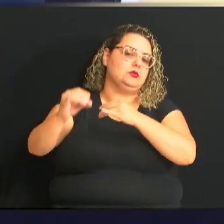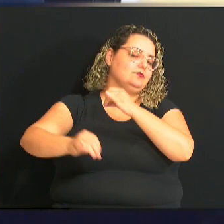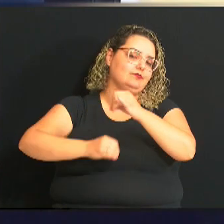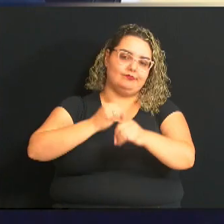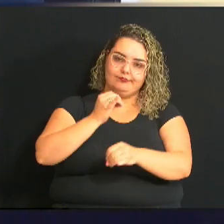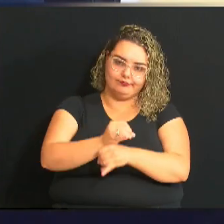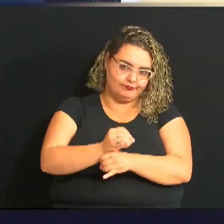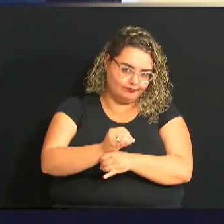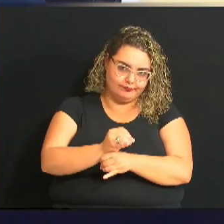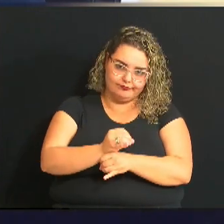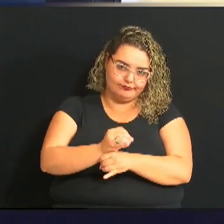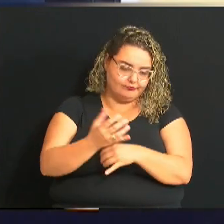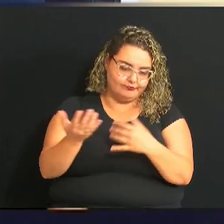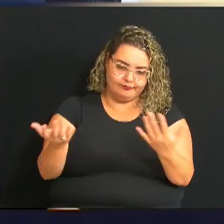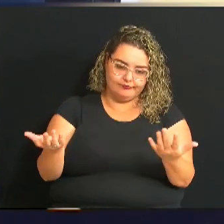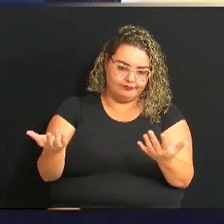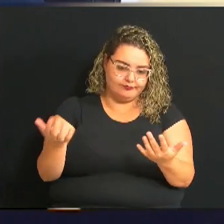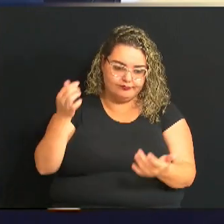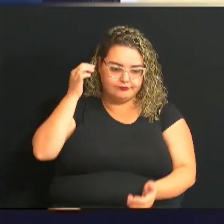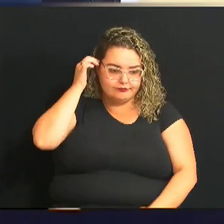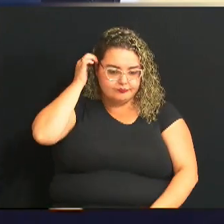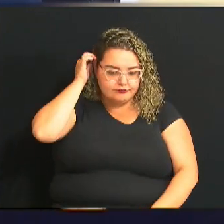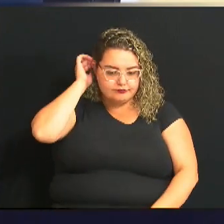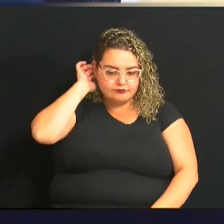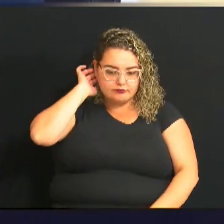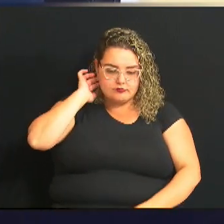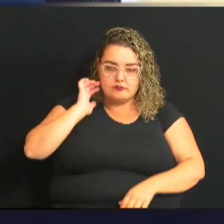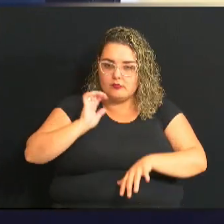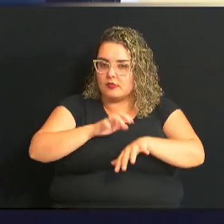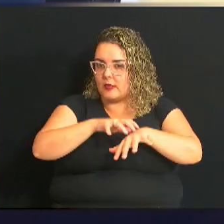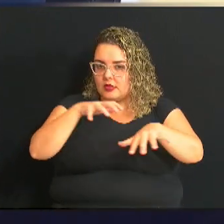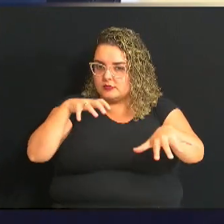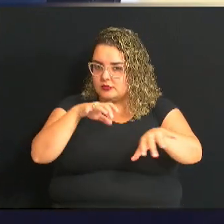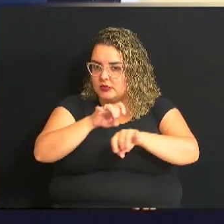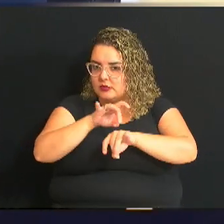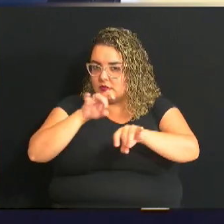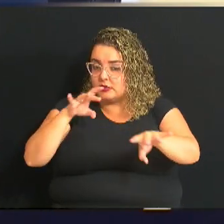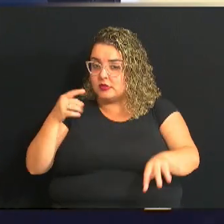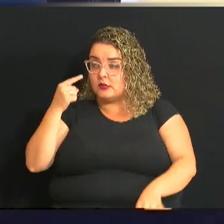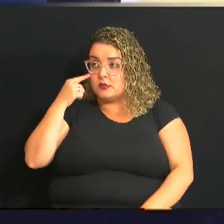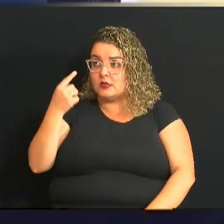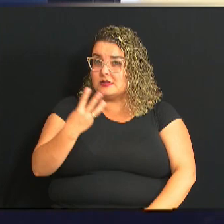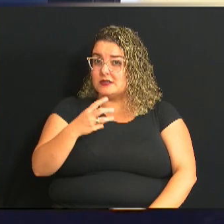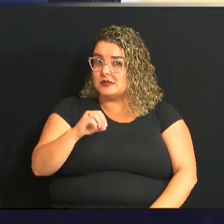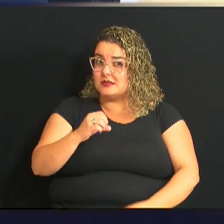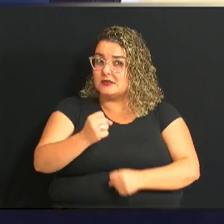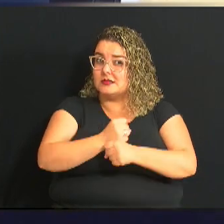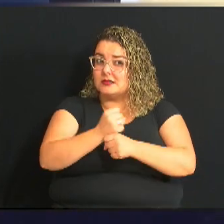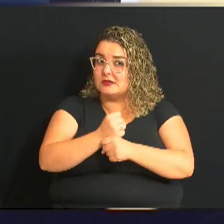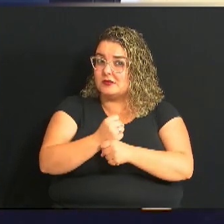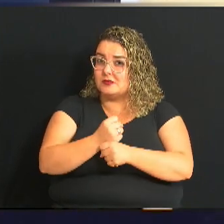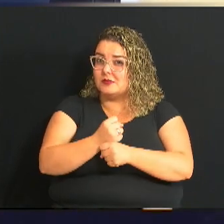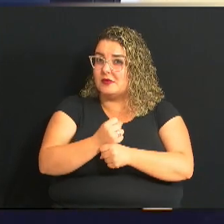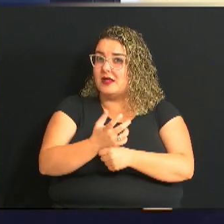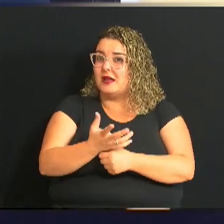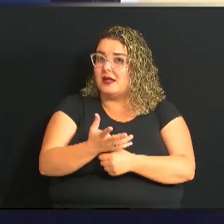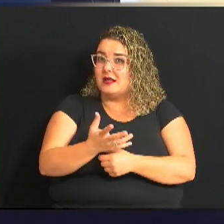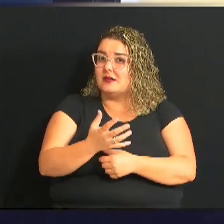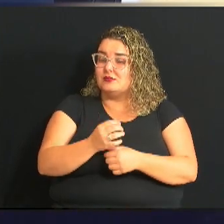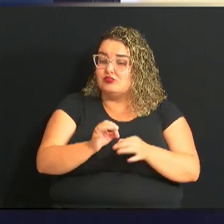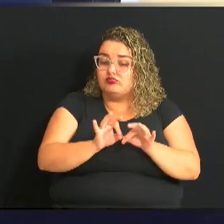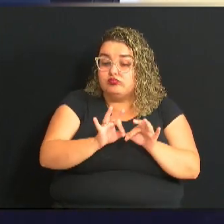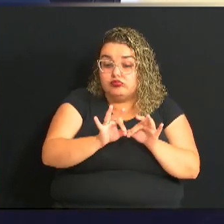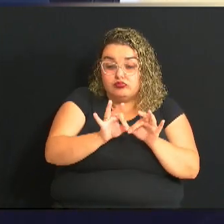e da atividade online. Eu fico imaginando se 30 anos não é demais num momento em que nós